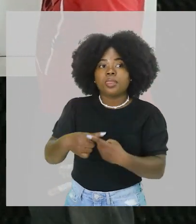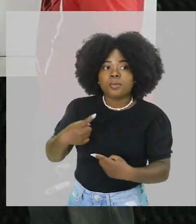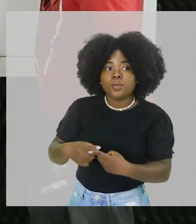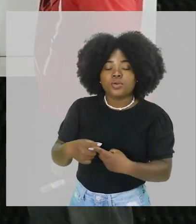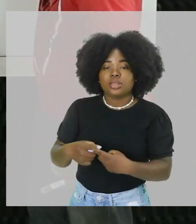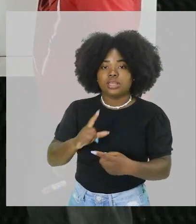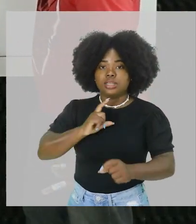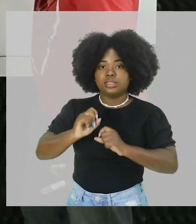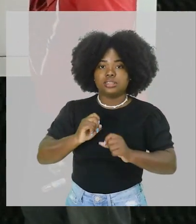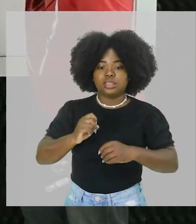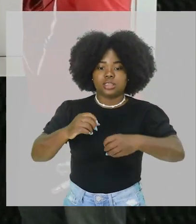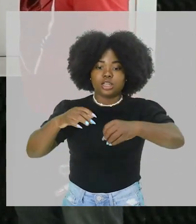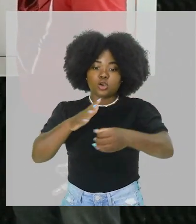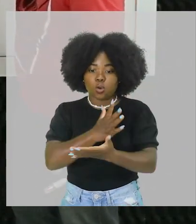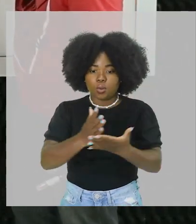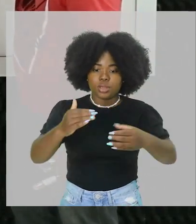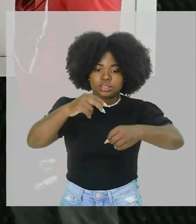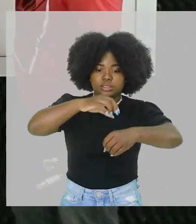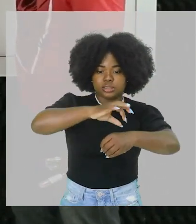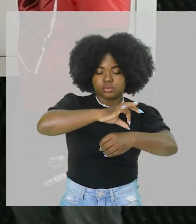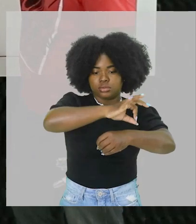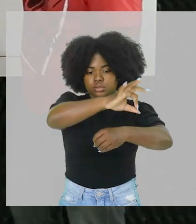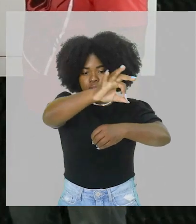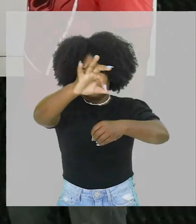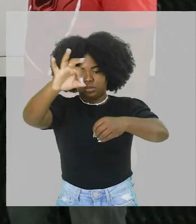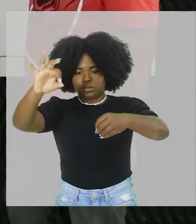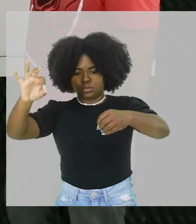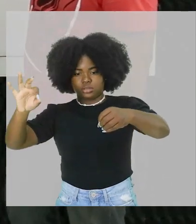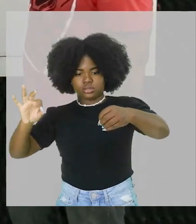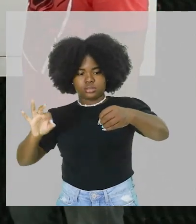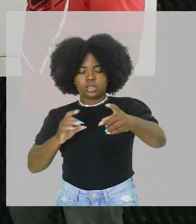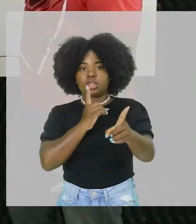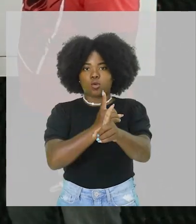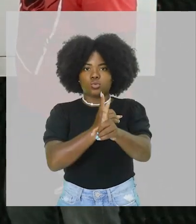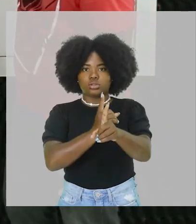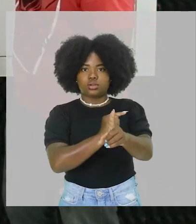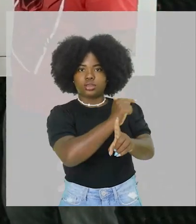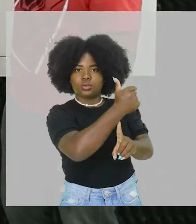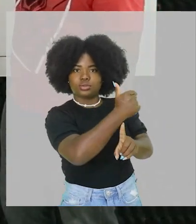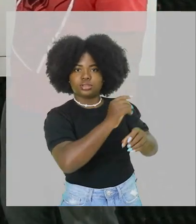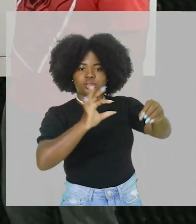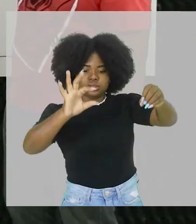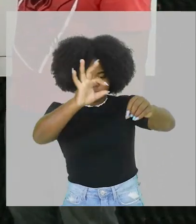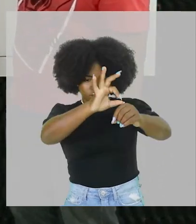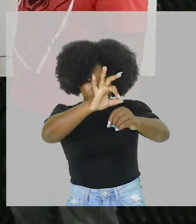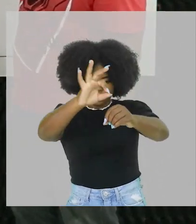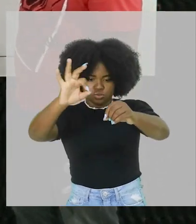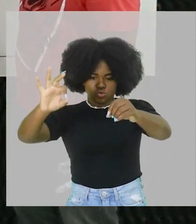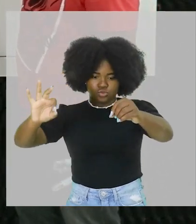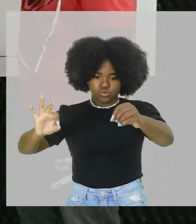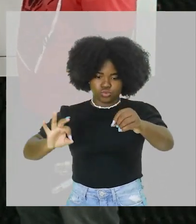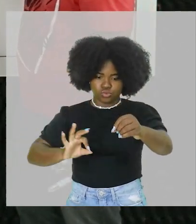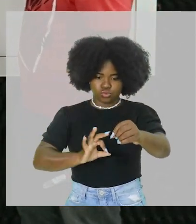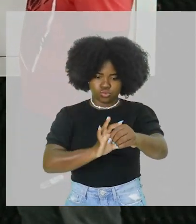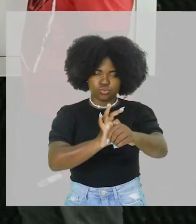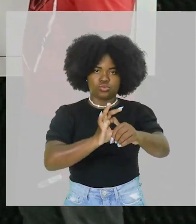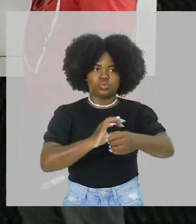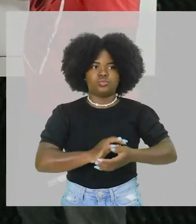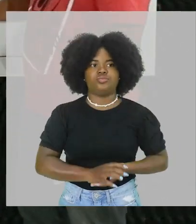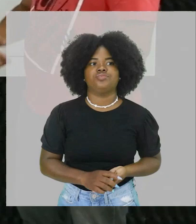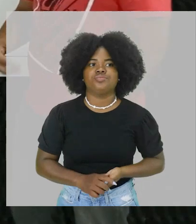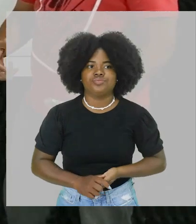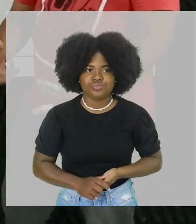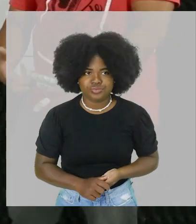onde essas linhas do campo elas se encontram, ok? Onde elas são mais densas, vamos assim dizer, é onde eu